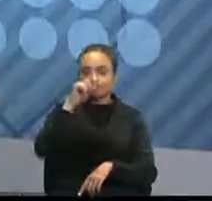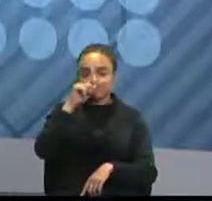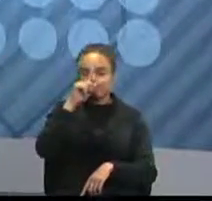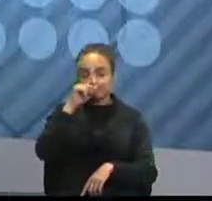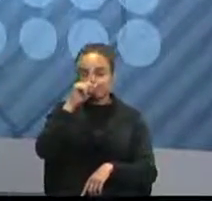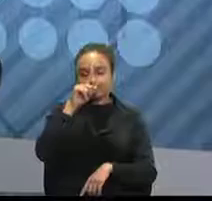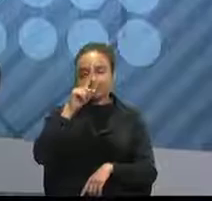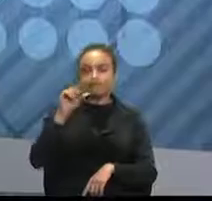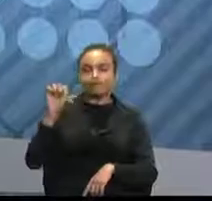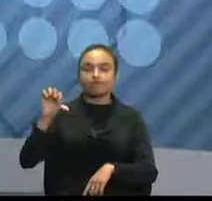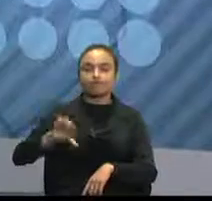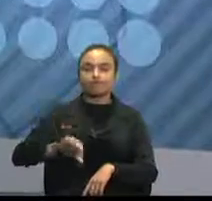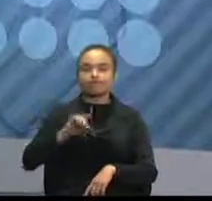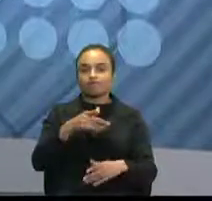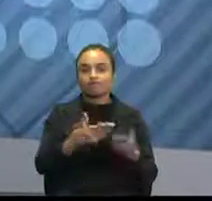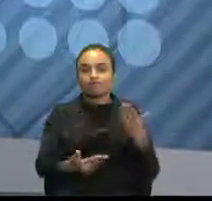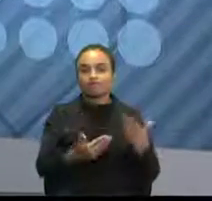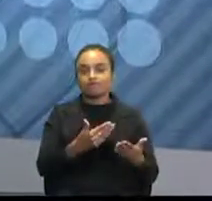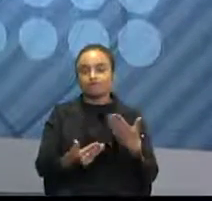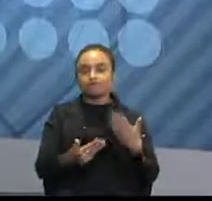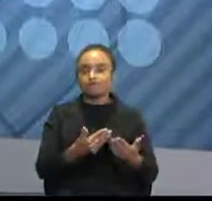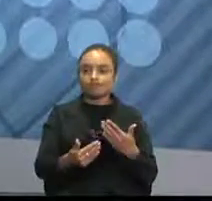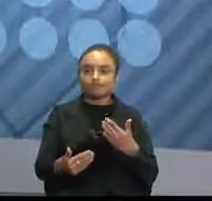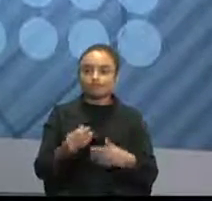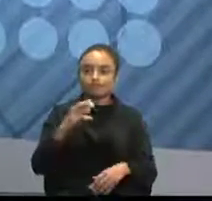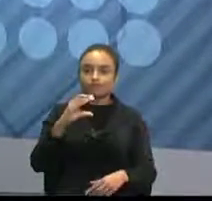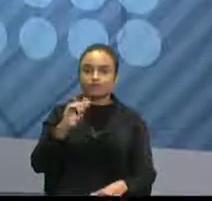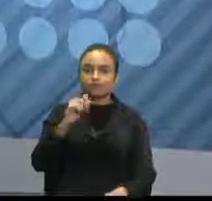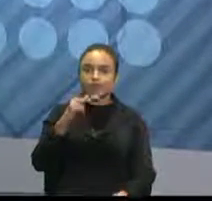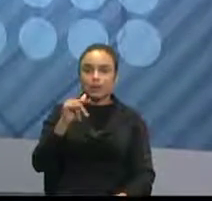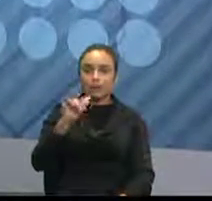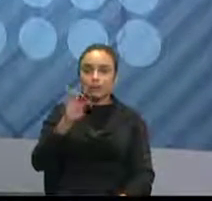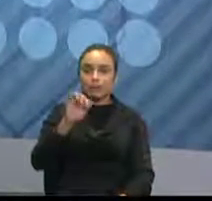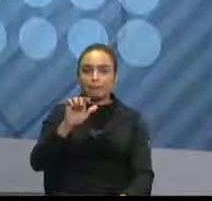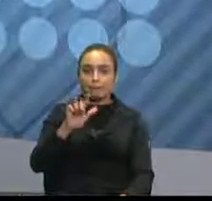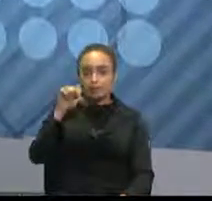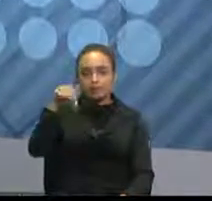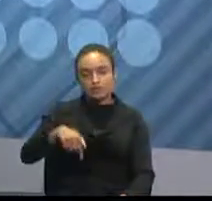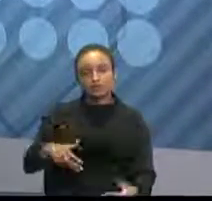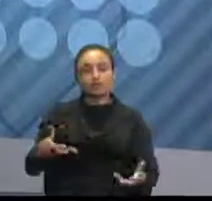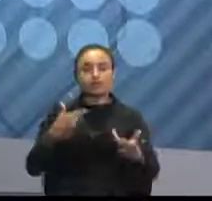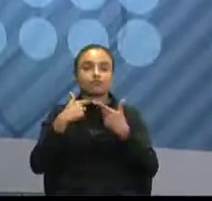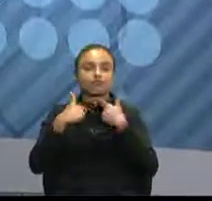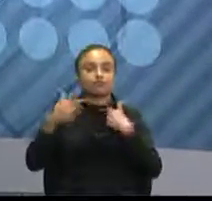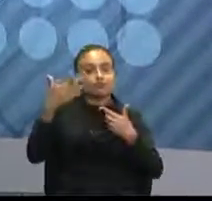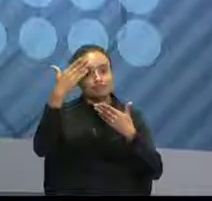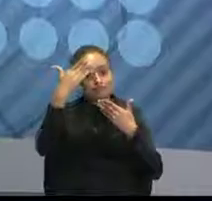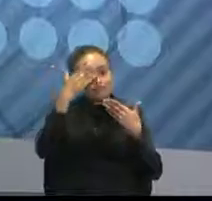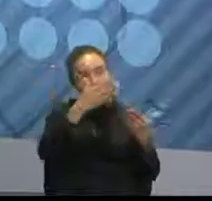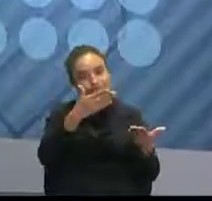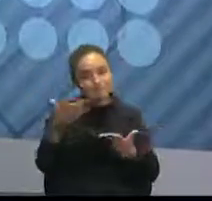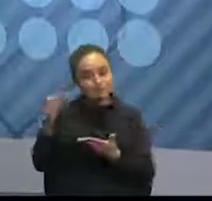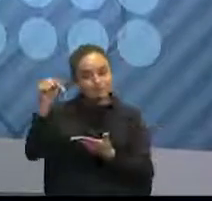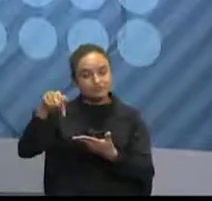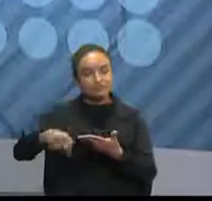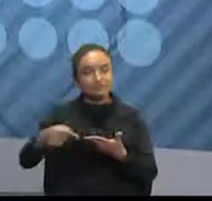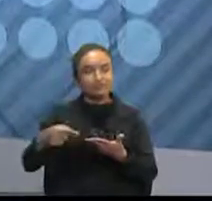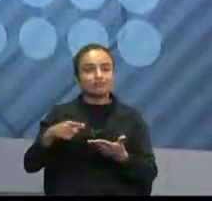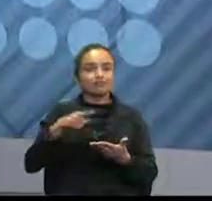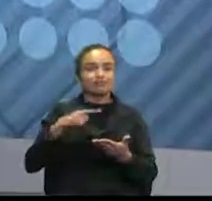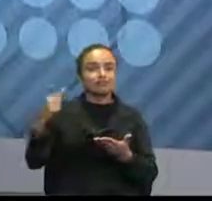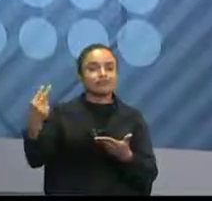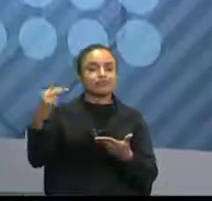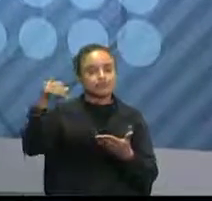maior principalmente você perder o seu capital muito bem eu quero agradecer então a sua audiência